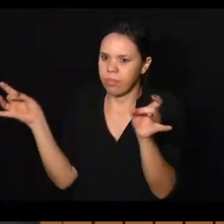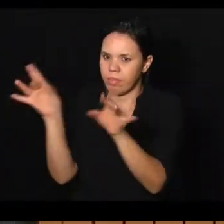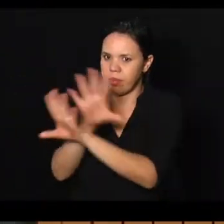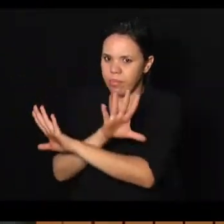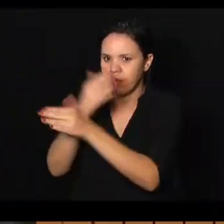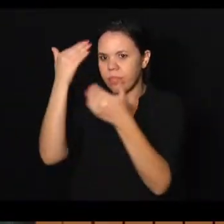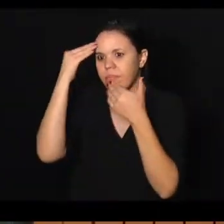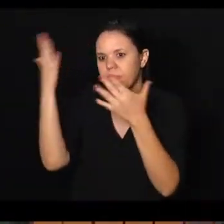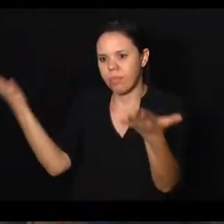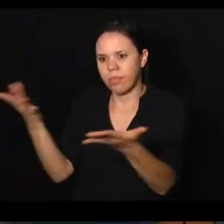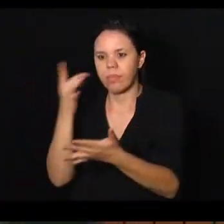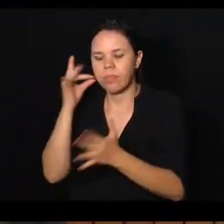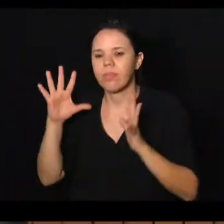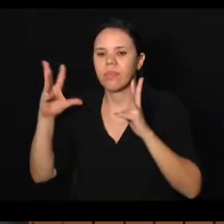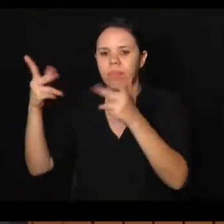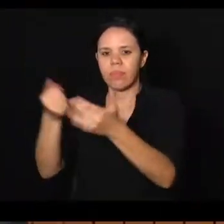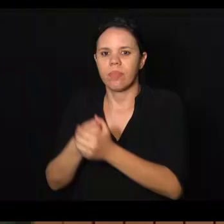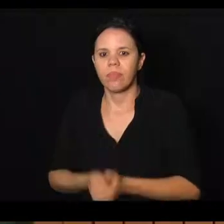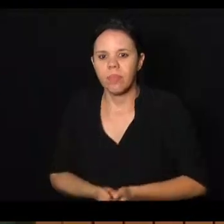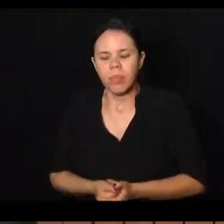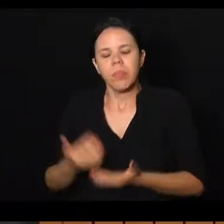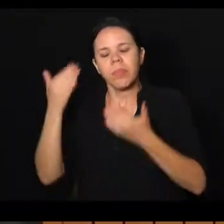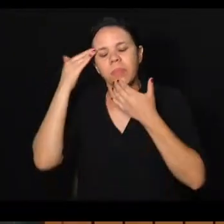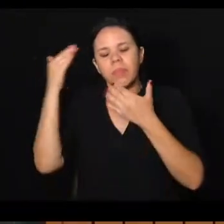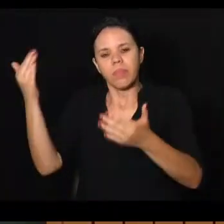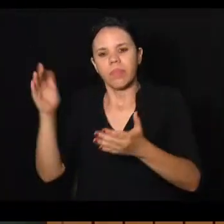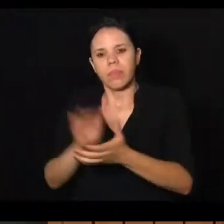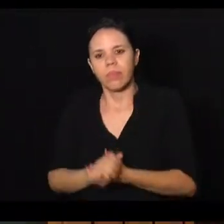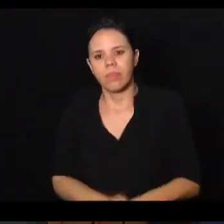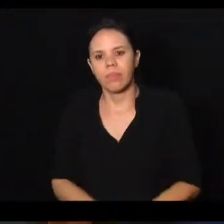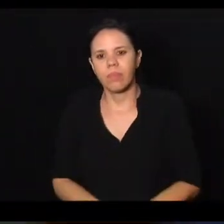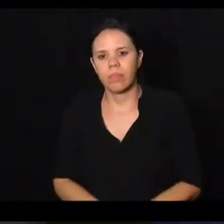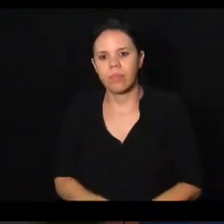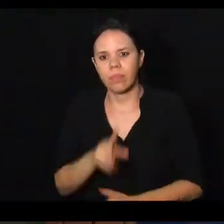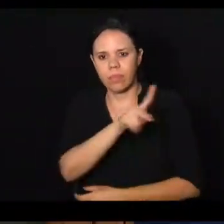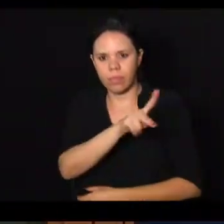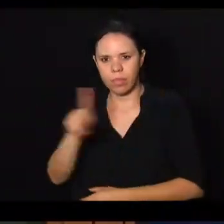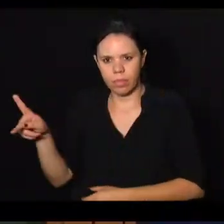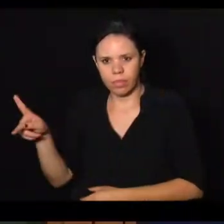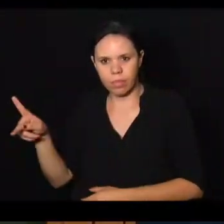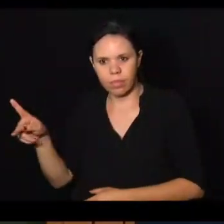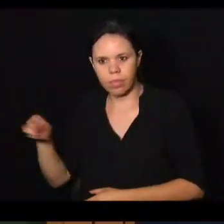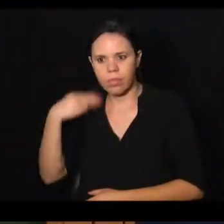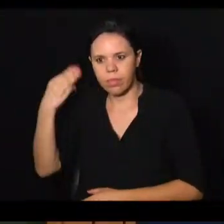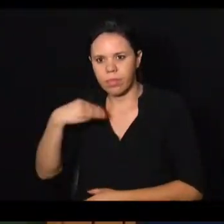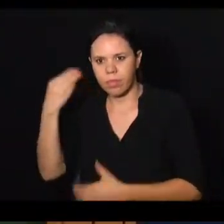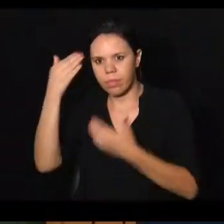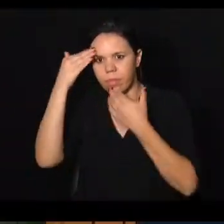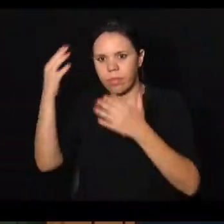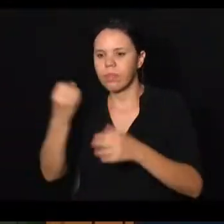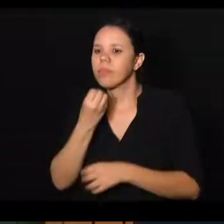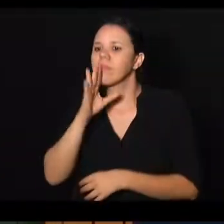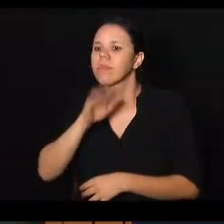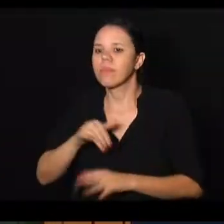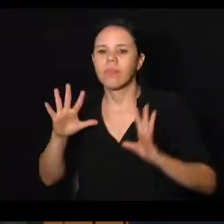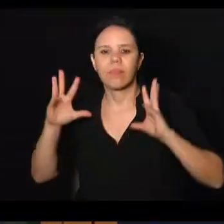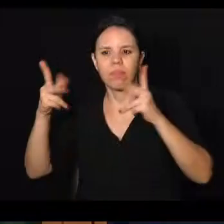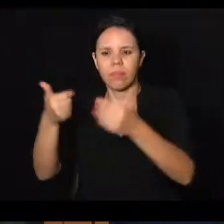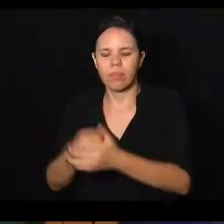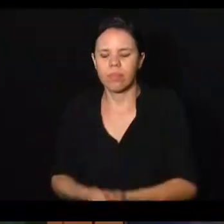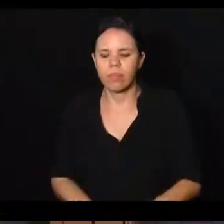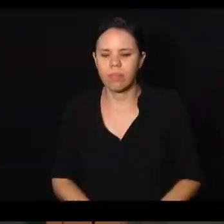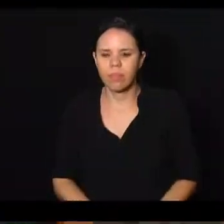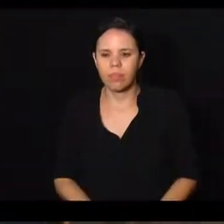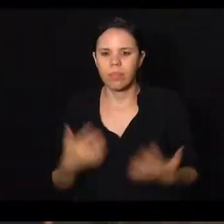Muito obrigado pela presença de todos e agradeço ao presidente Marcos Bernadelli. Muito obrigado, uma boa tarde para todos.